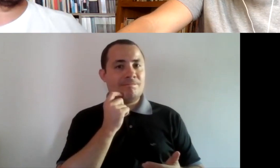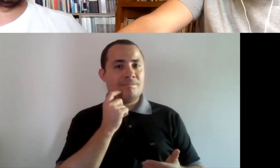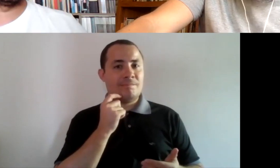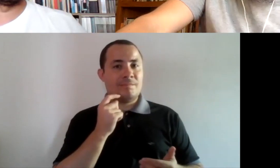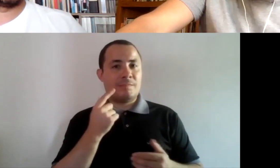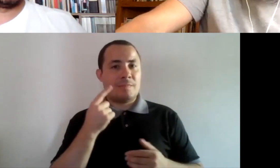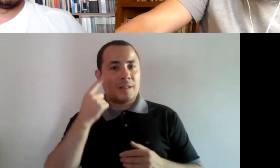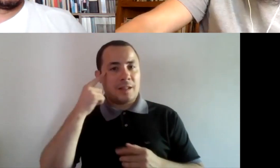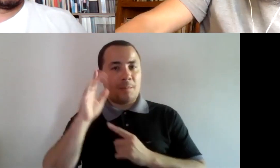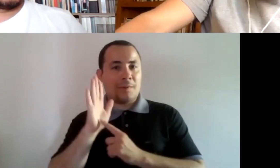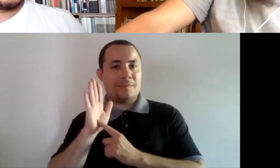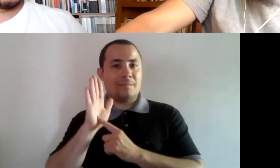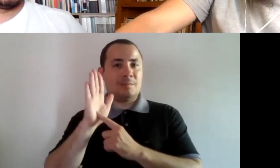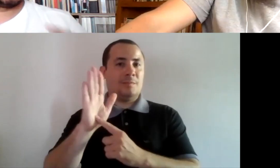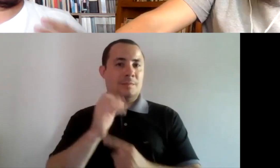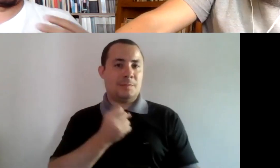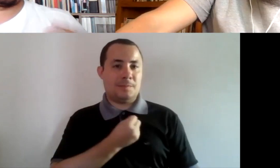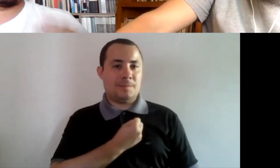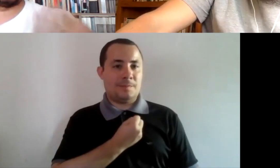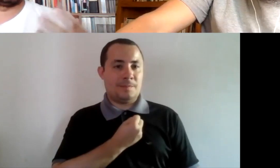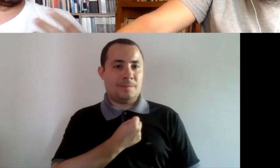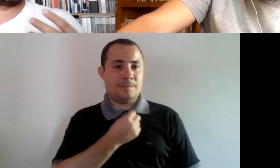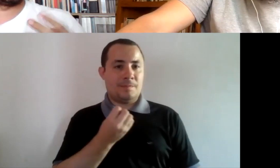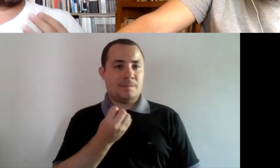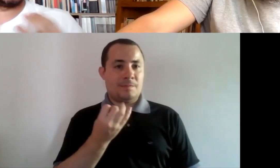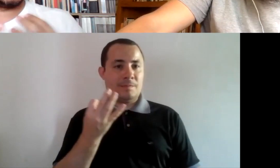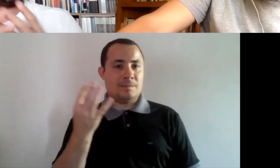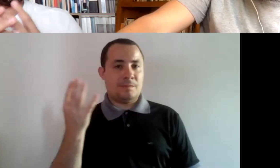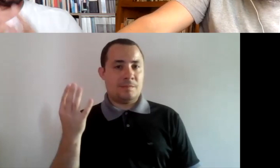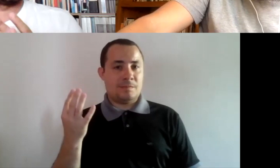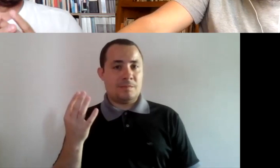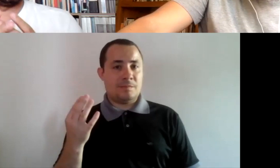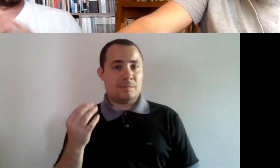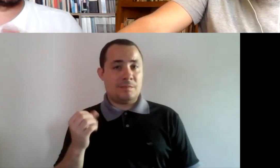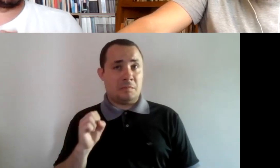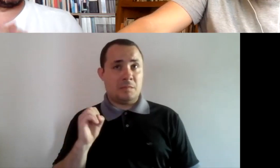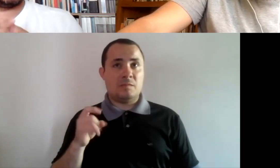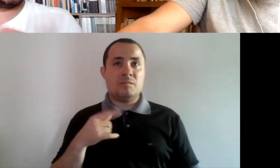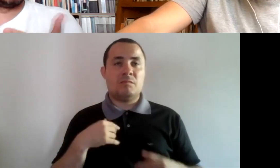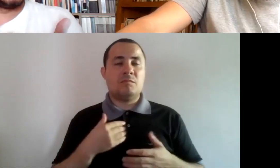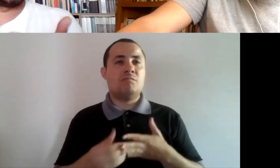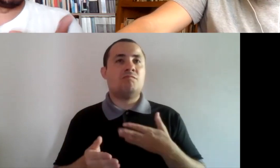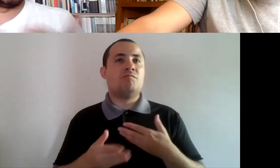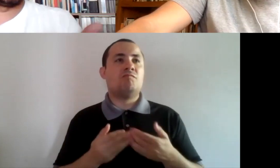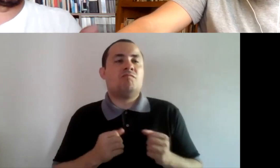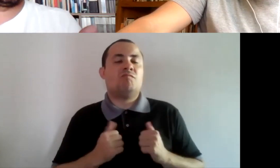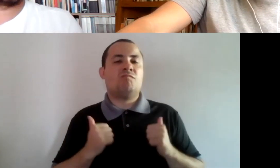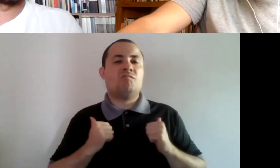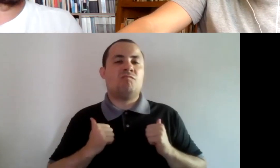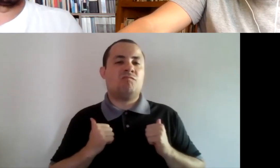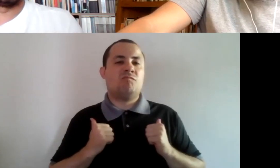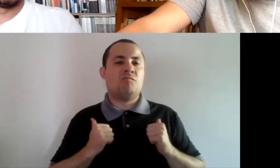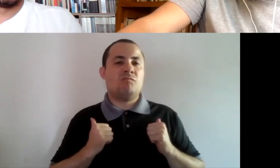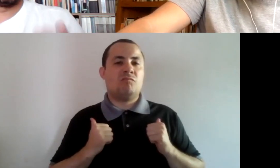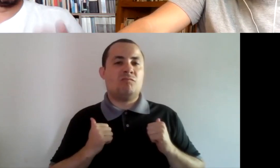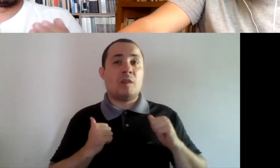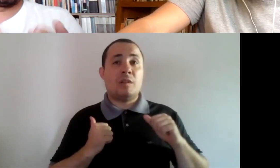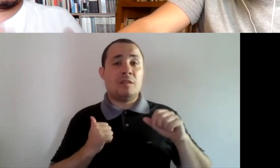apresentei no início, né? Se você for depender disso, você está, de certo modo, escolhendo, né, o seu leitor em